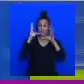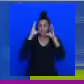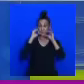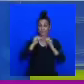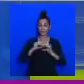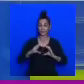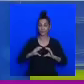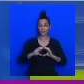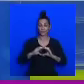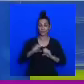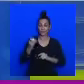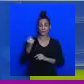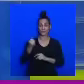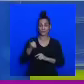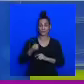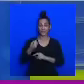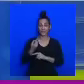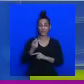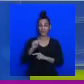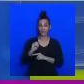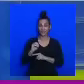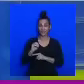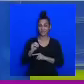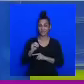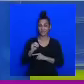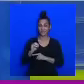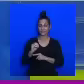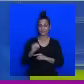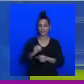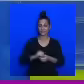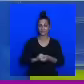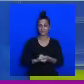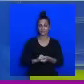Bola branca, número 10. Branca 10.